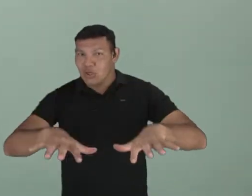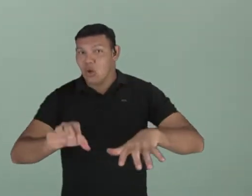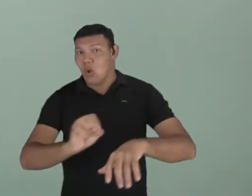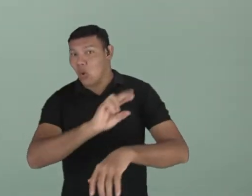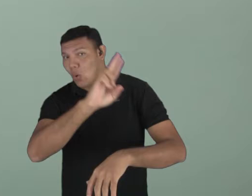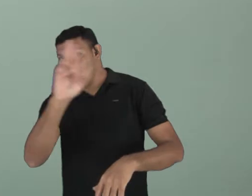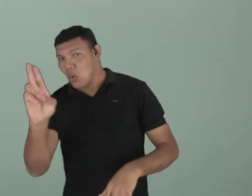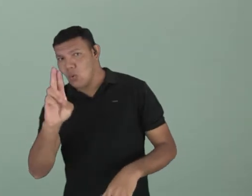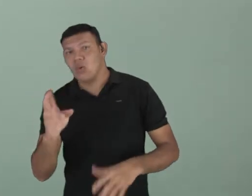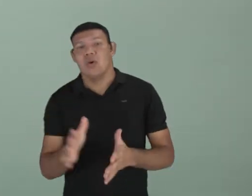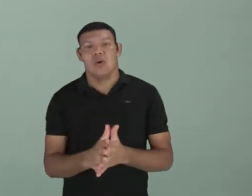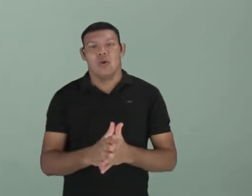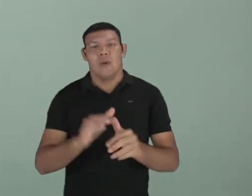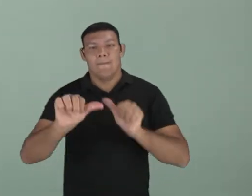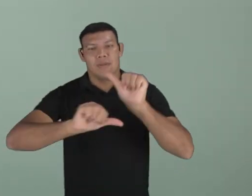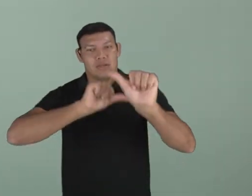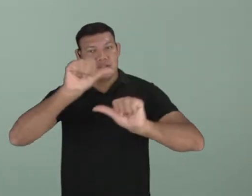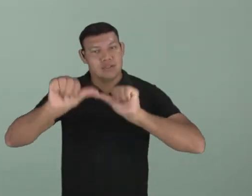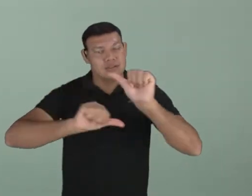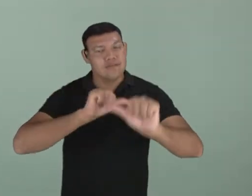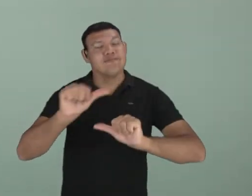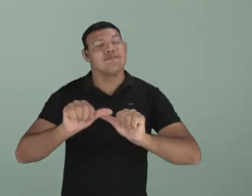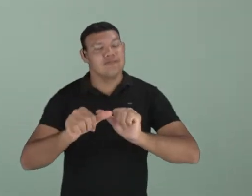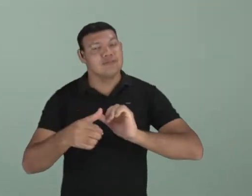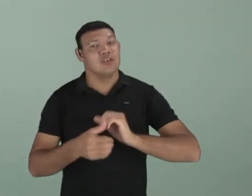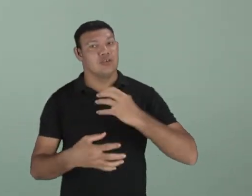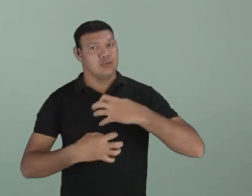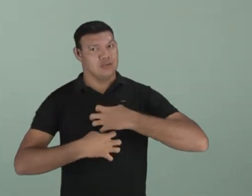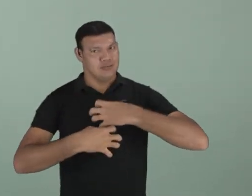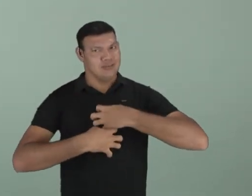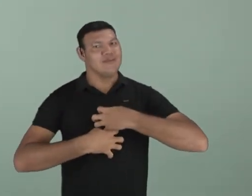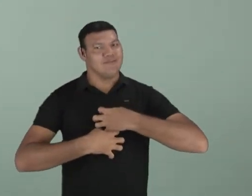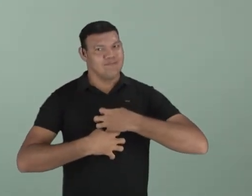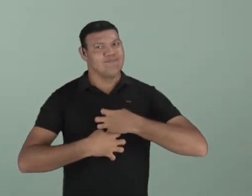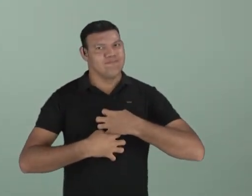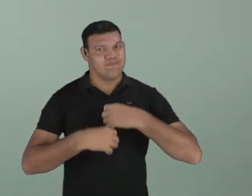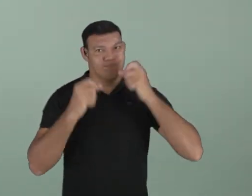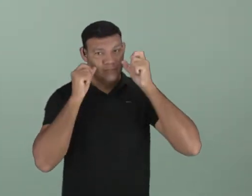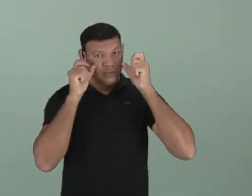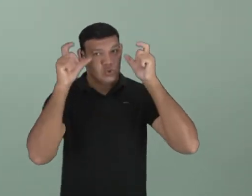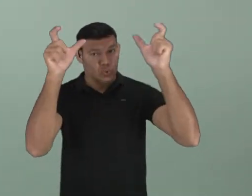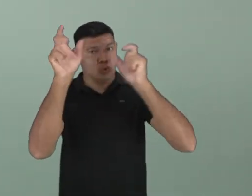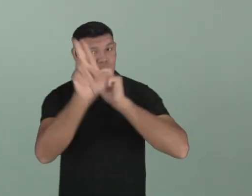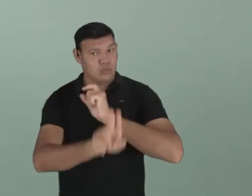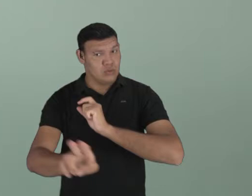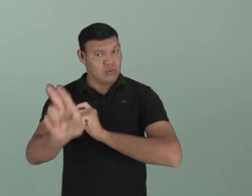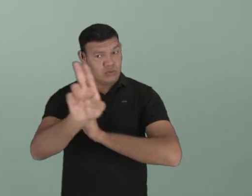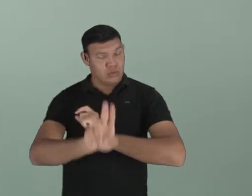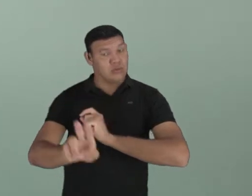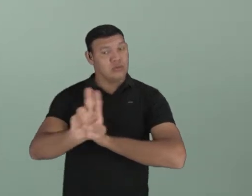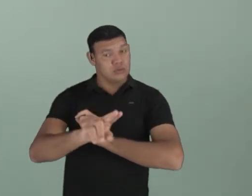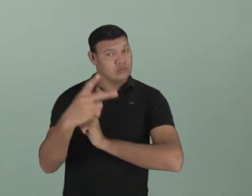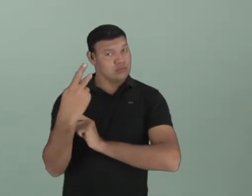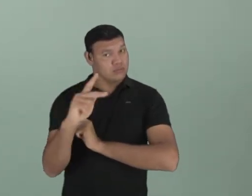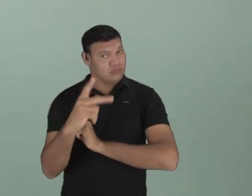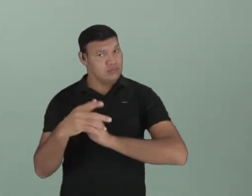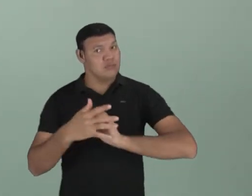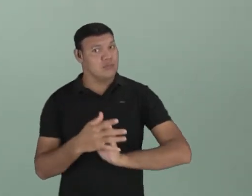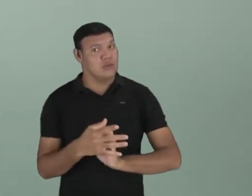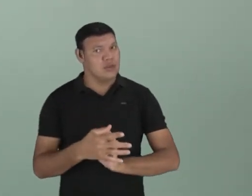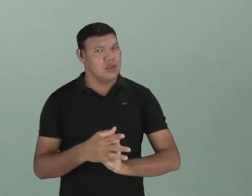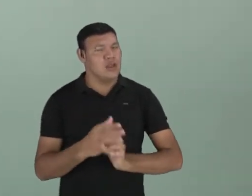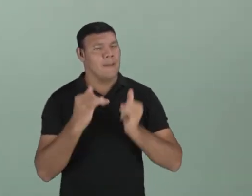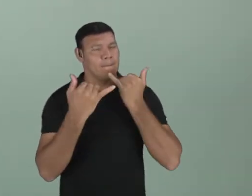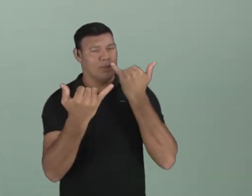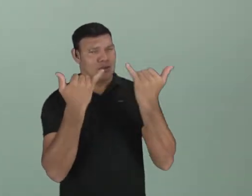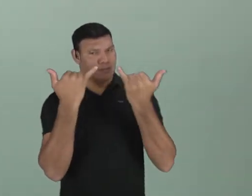modificar o sentido. Então, você precisa ficar atento na utilização desses operadores, para que a